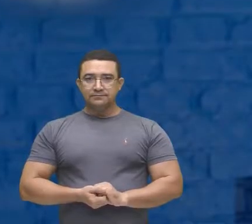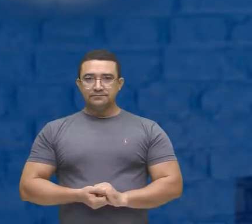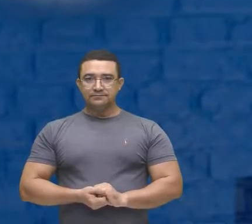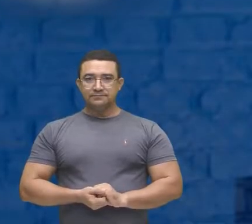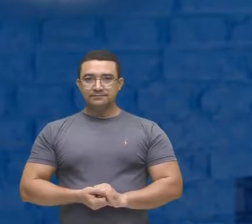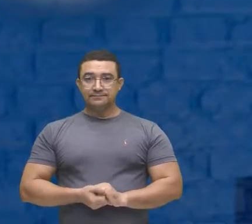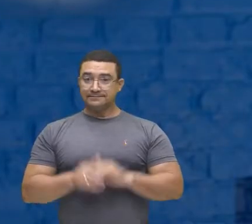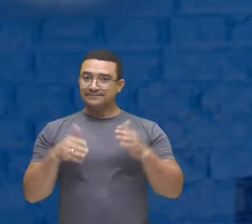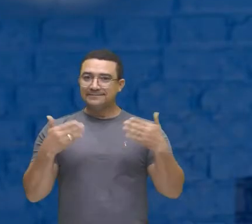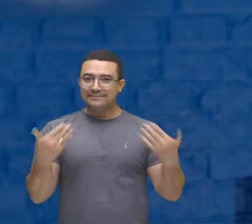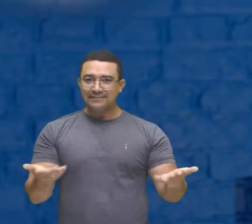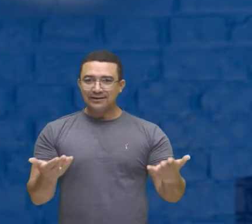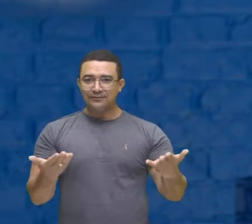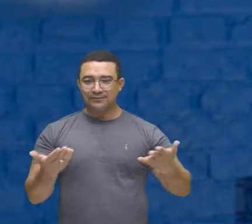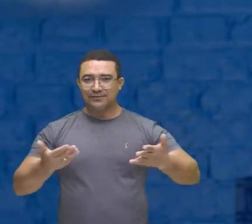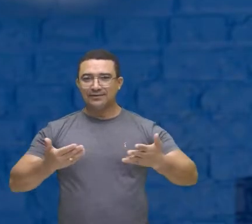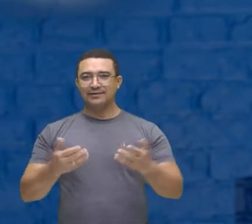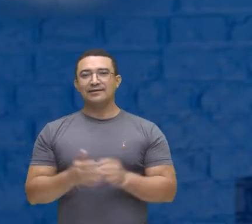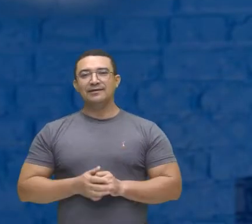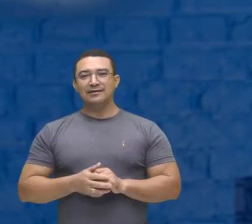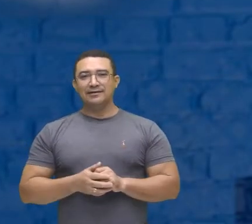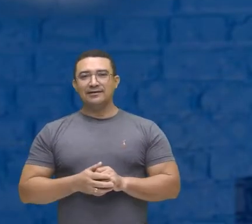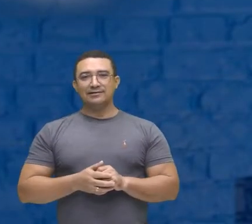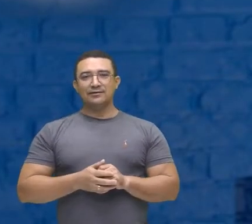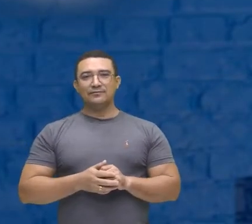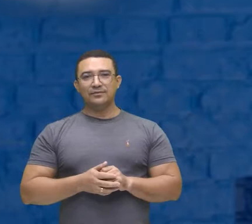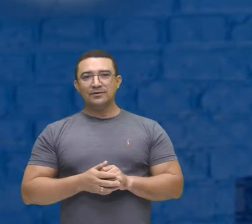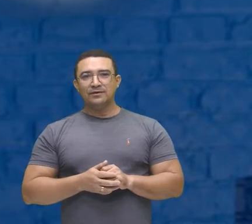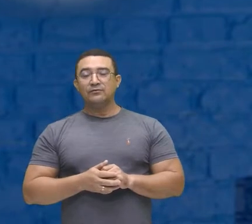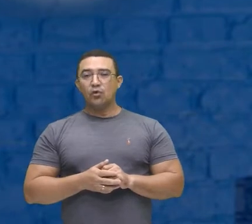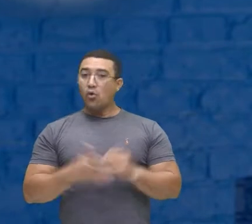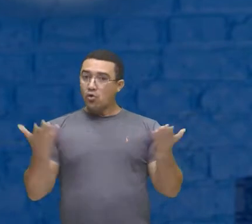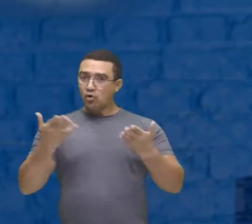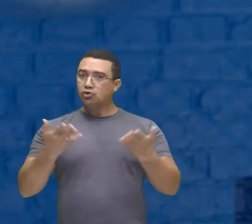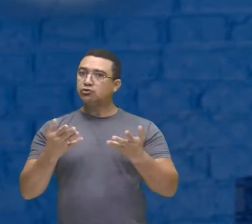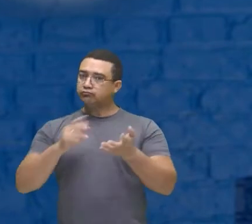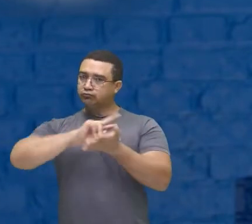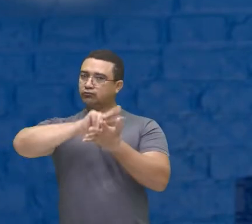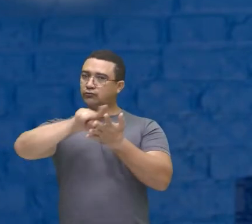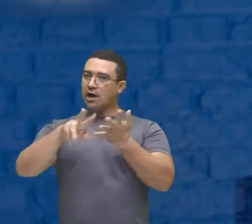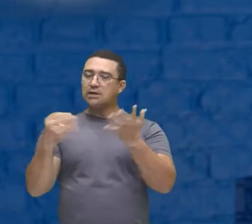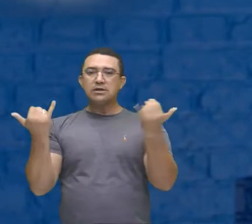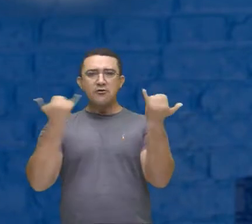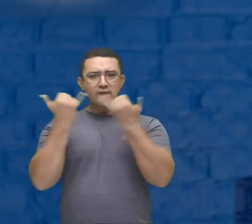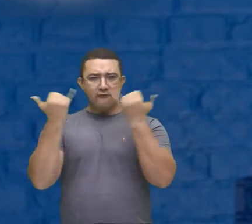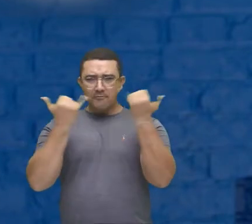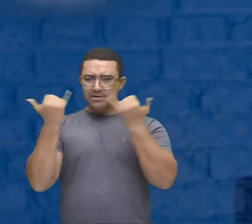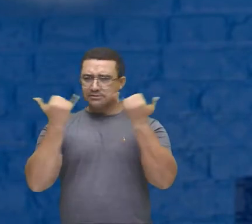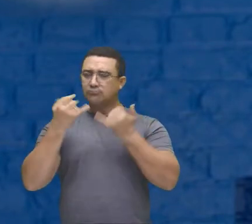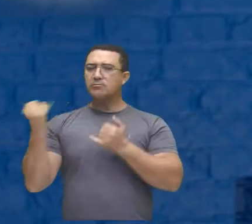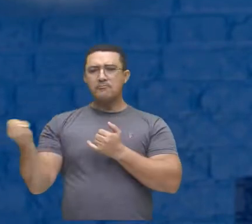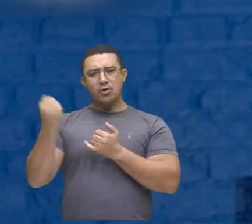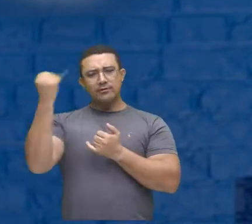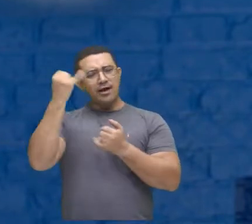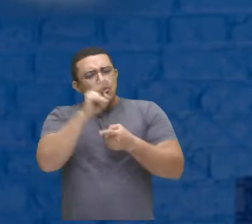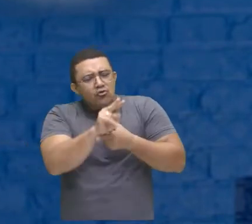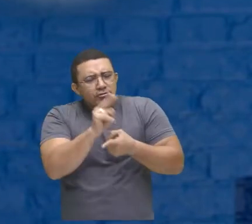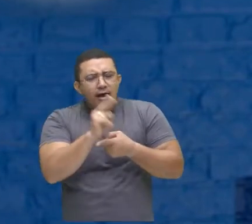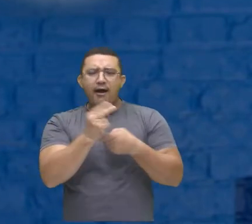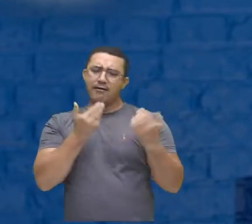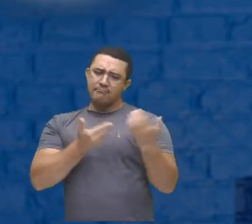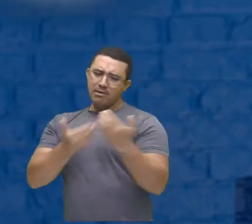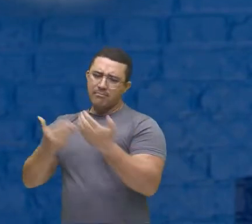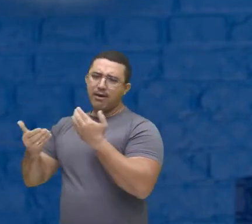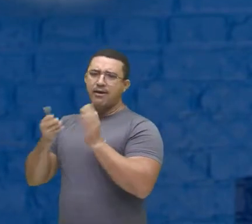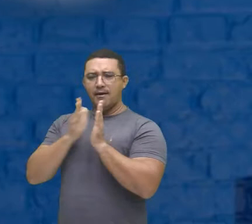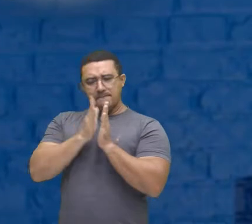Muito bem, então o doutor Onésio está trazendo para nós aqui várias informações importantes, falou muito desse cuidado com o bebê, esse processo de